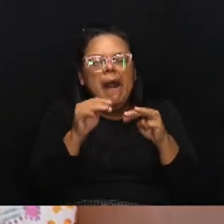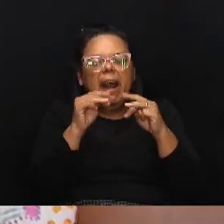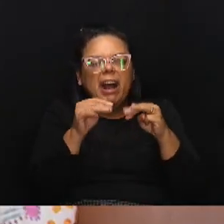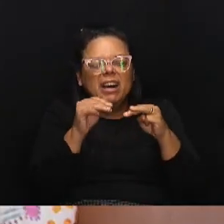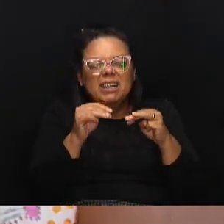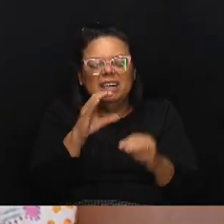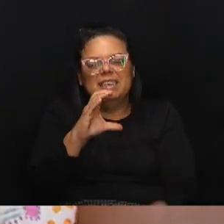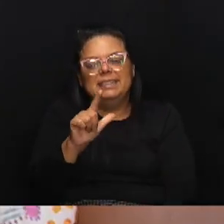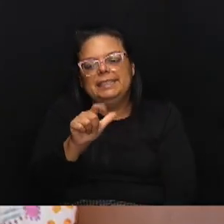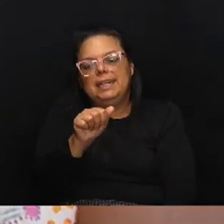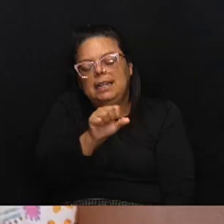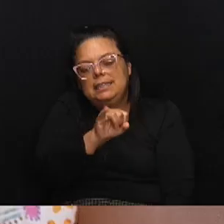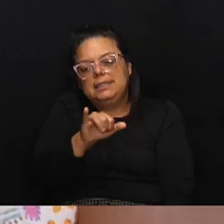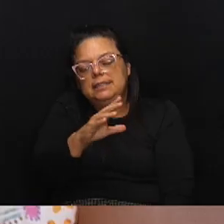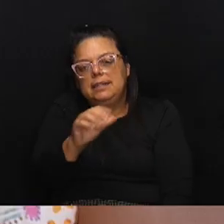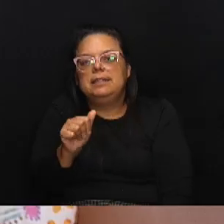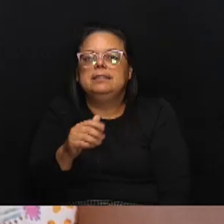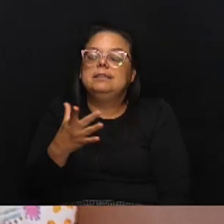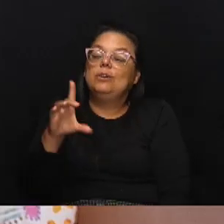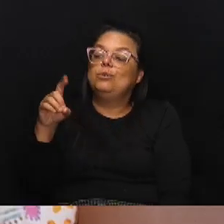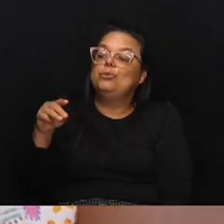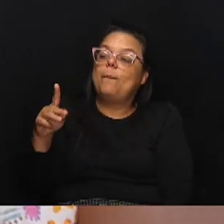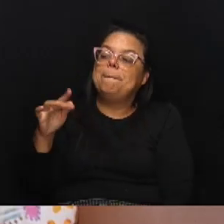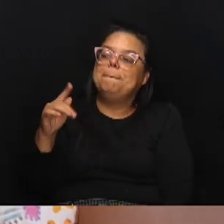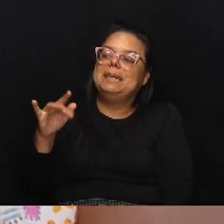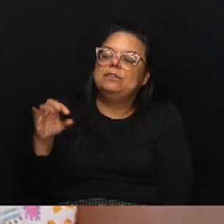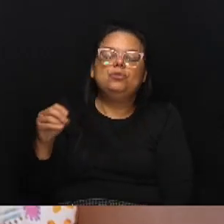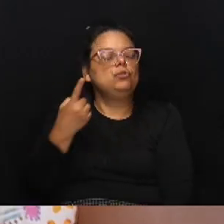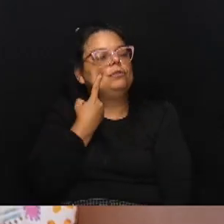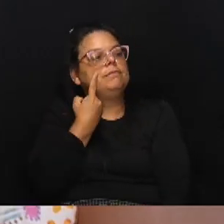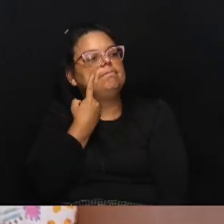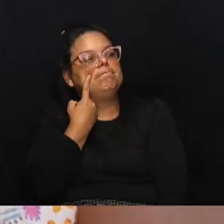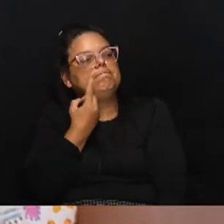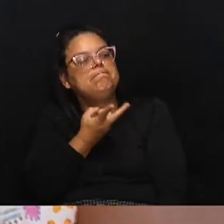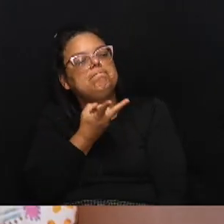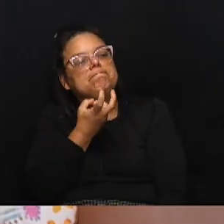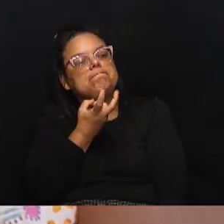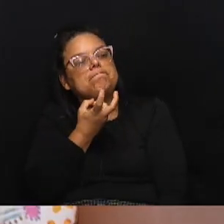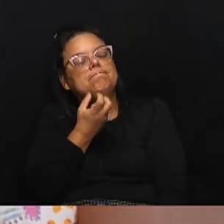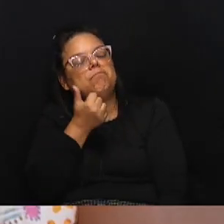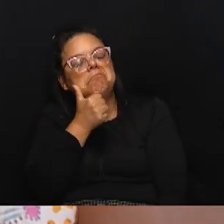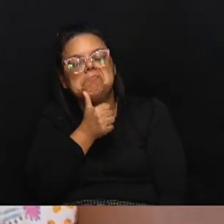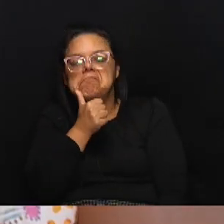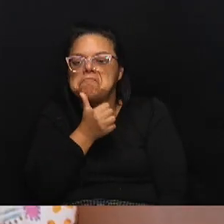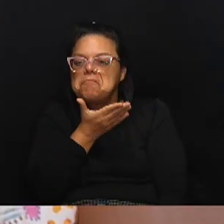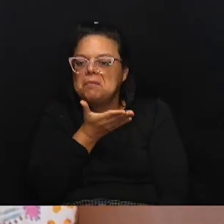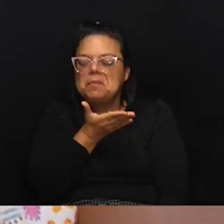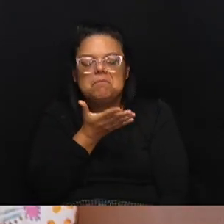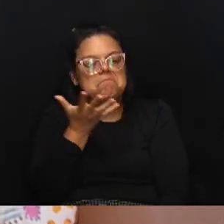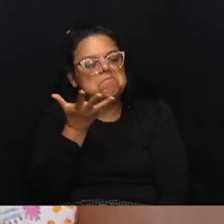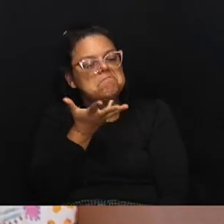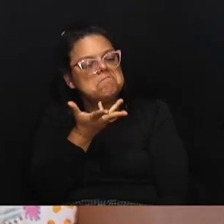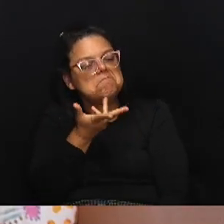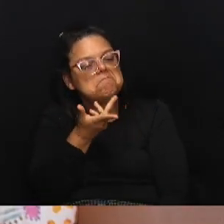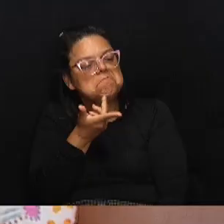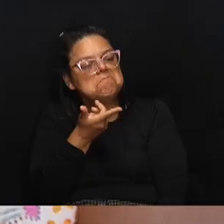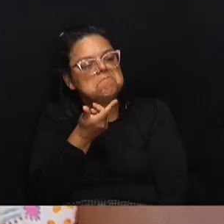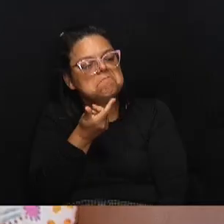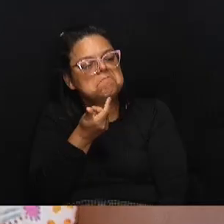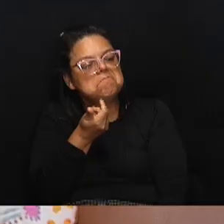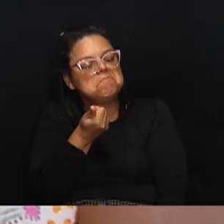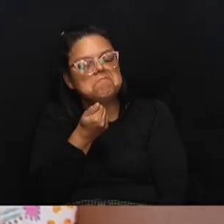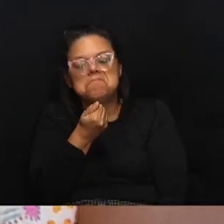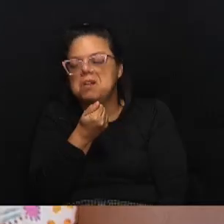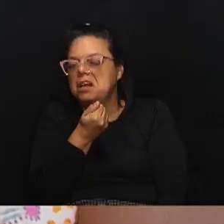clássica. Então Dom Pedro II vê Maria Monteiro lá, ouve uma garota, acha maravilhoso, volta lá,